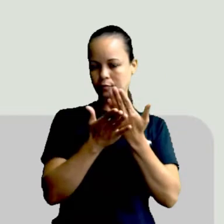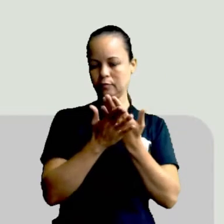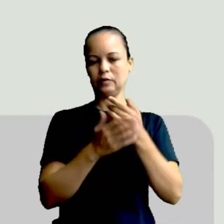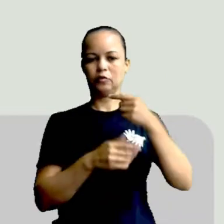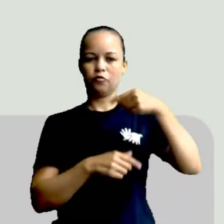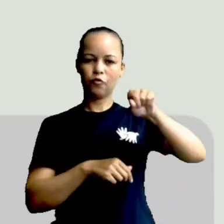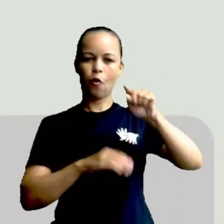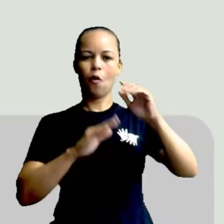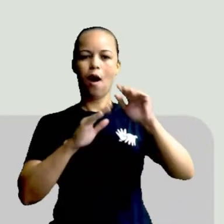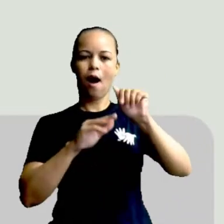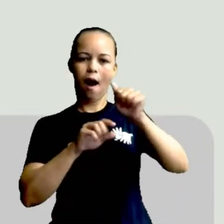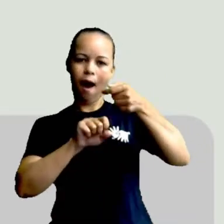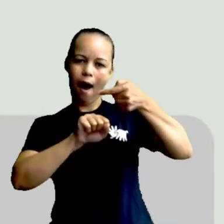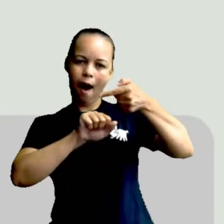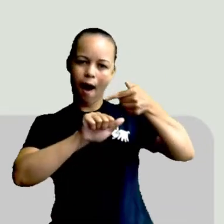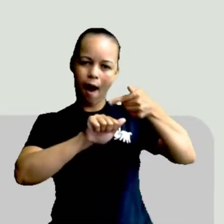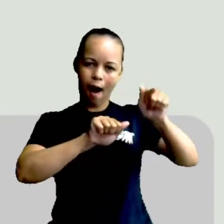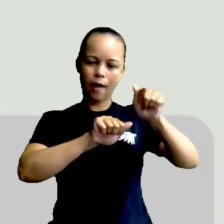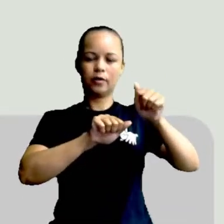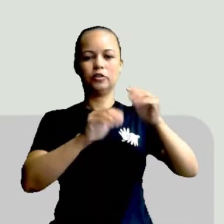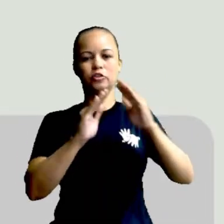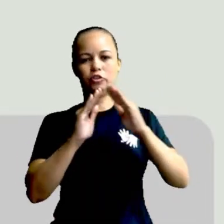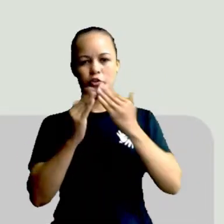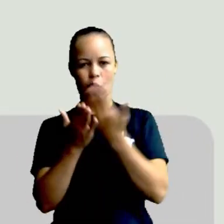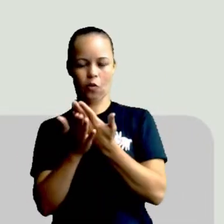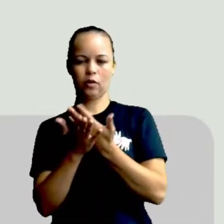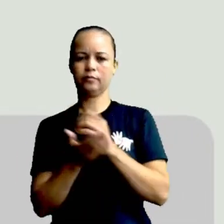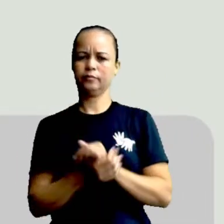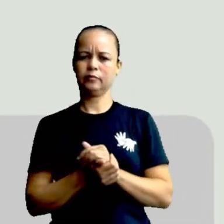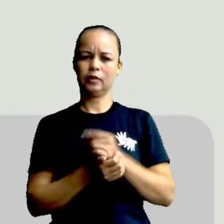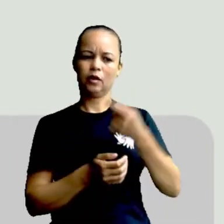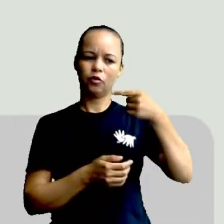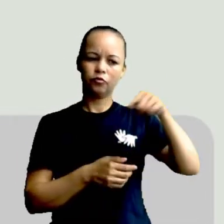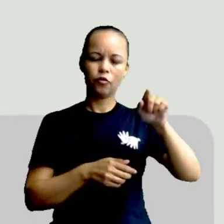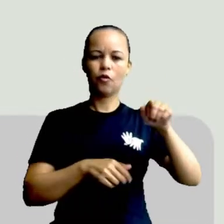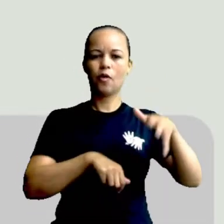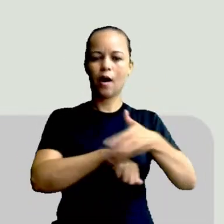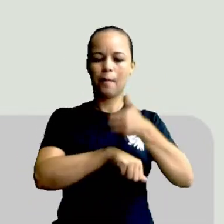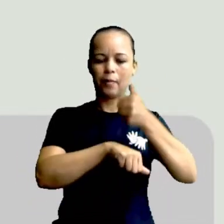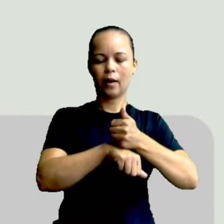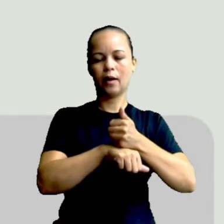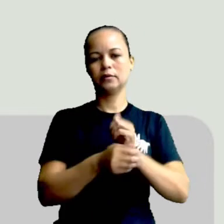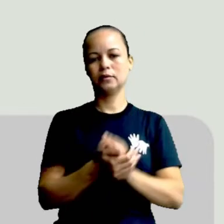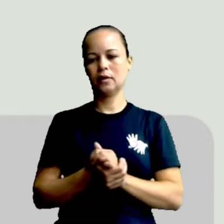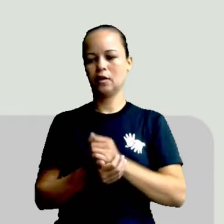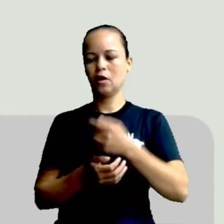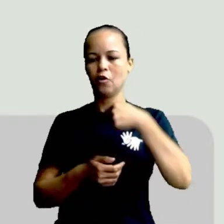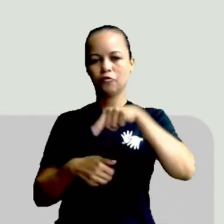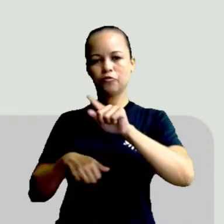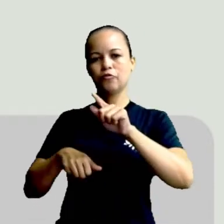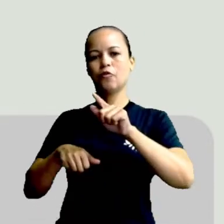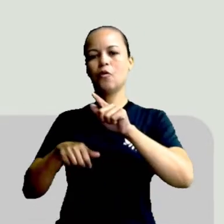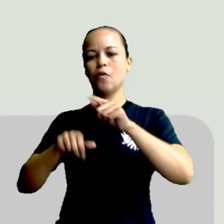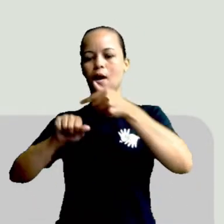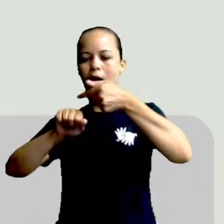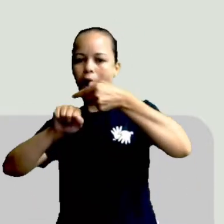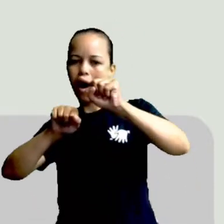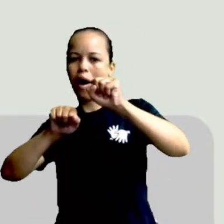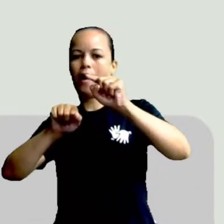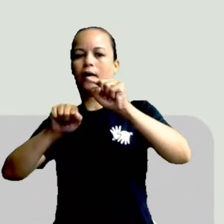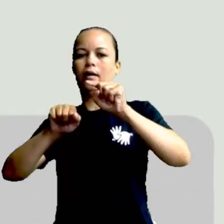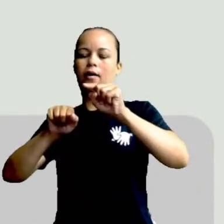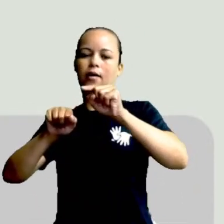vou a praça ou vou a praça sem a crase Oi e aí uma dica